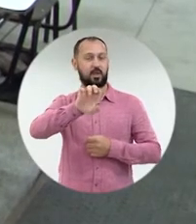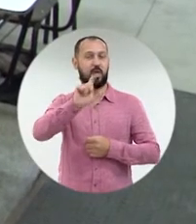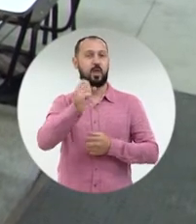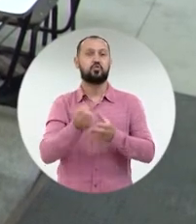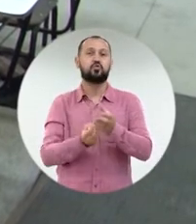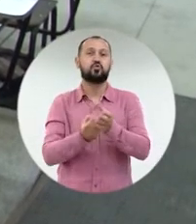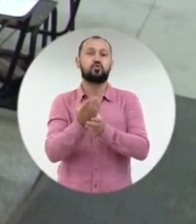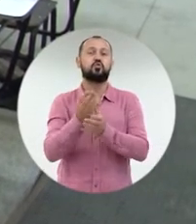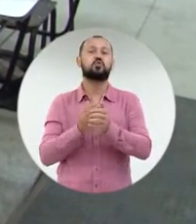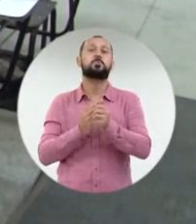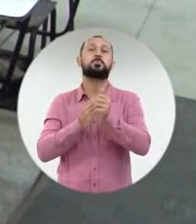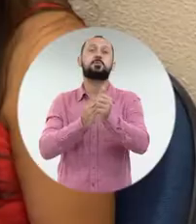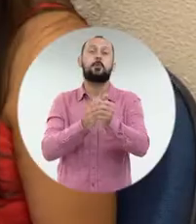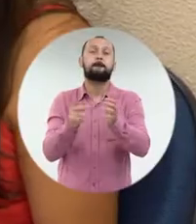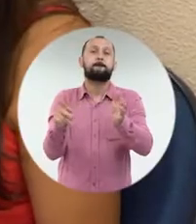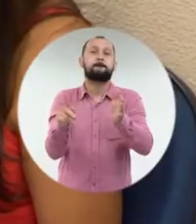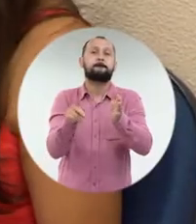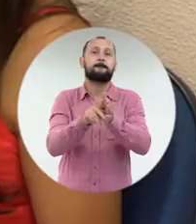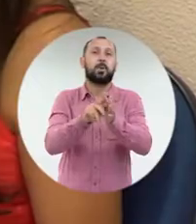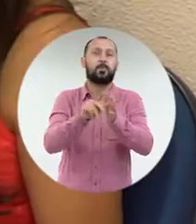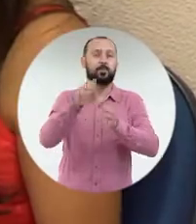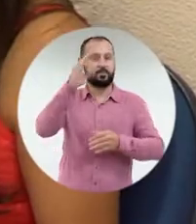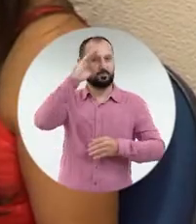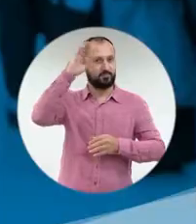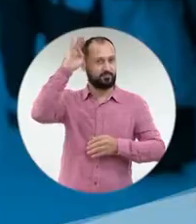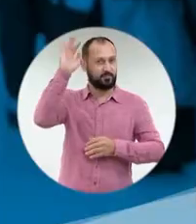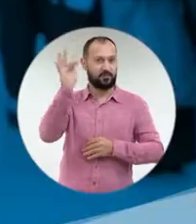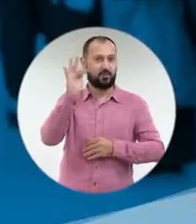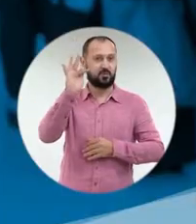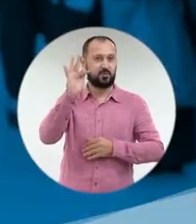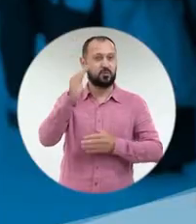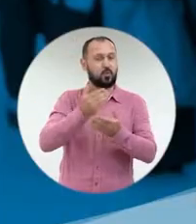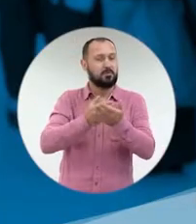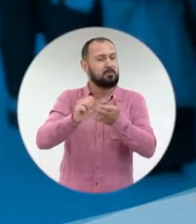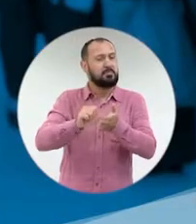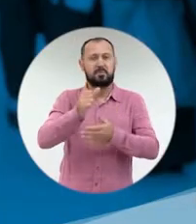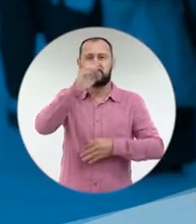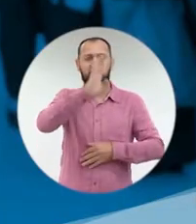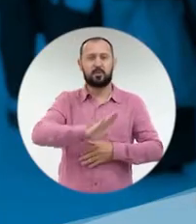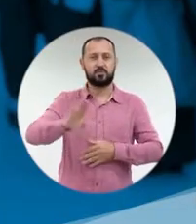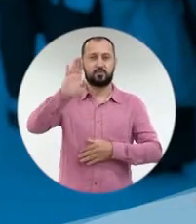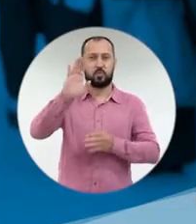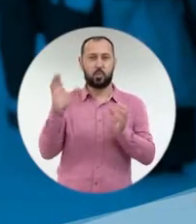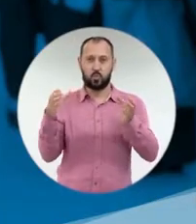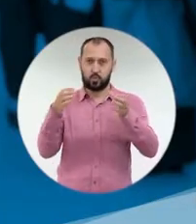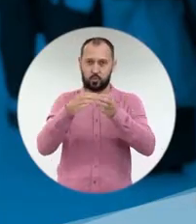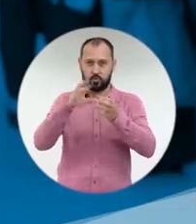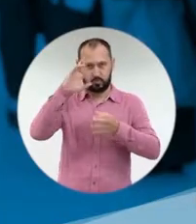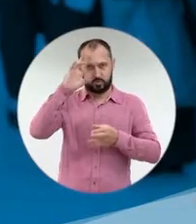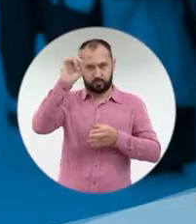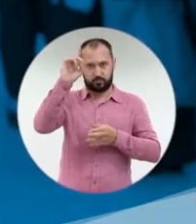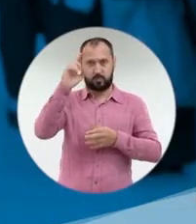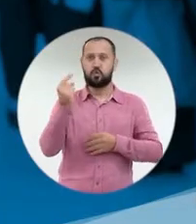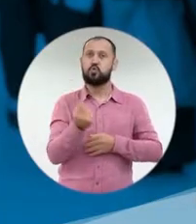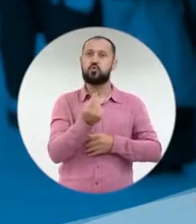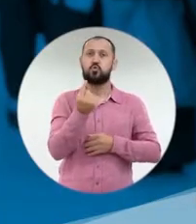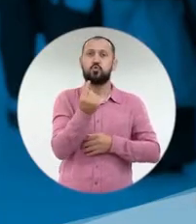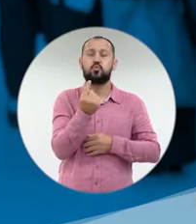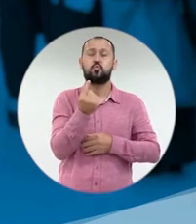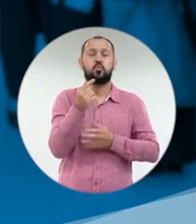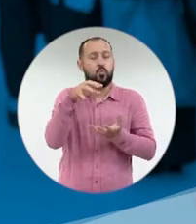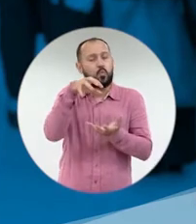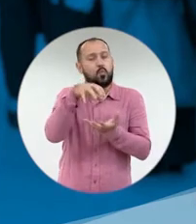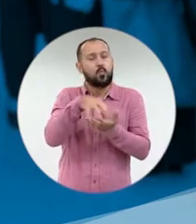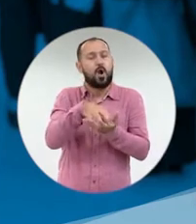de organização universitária pioneira no Brasil. O Conselho de Reitores une em uma só organização todas